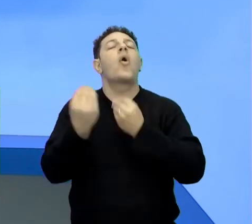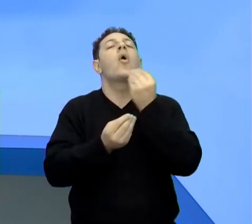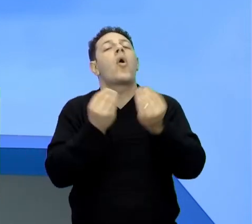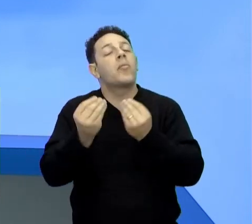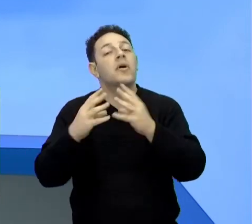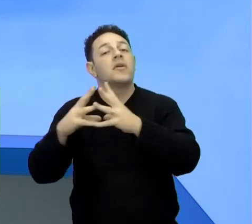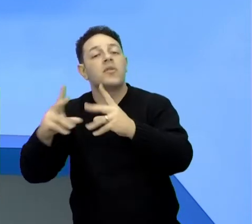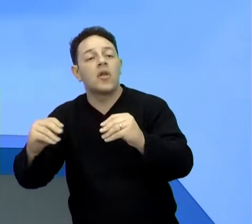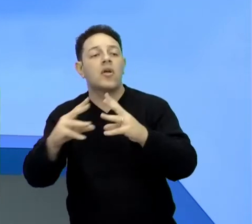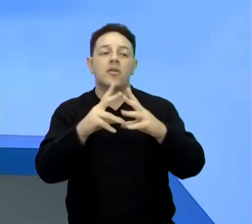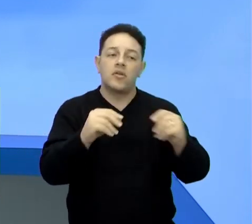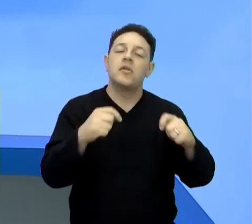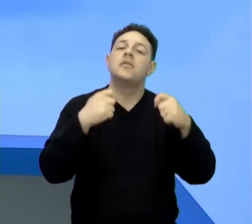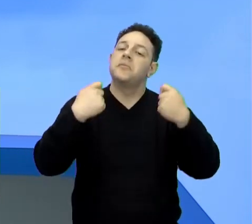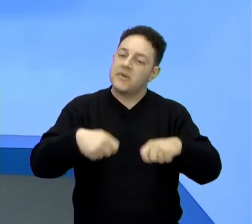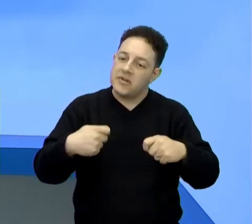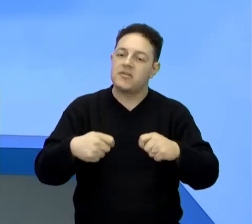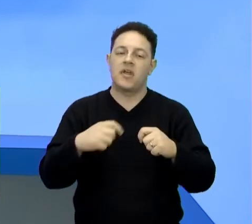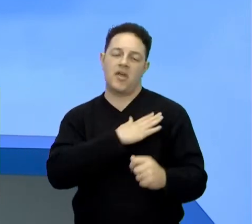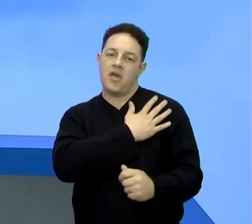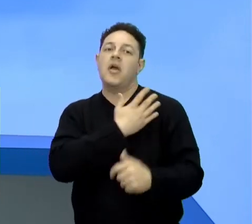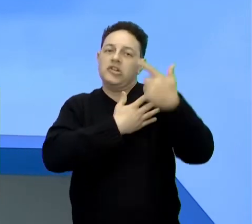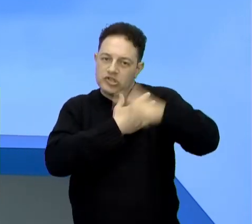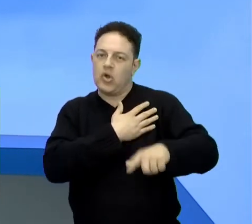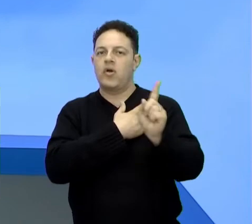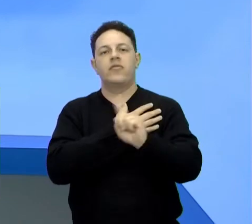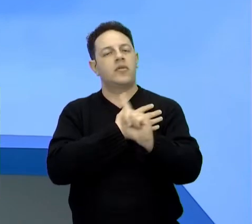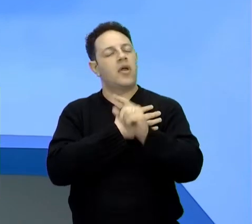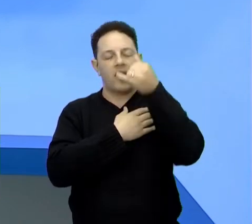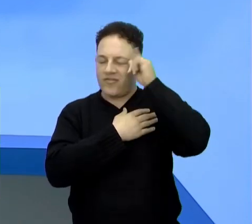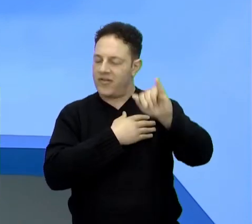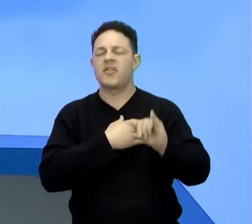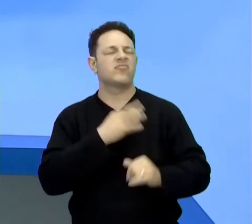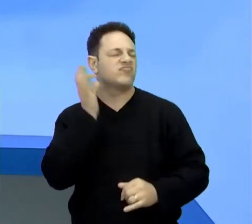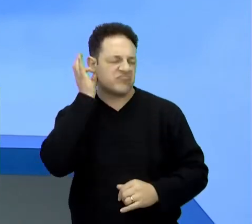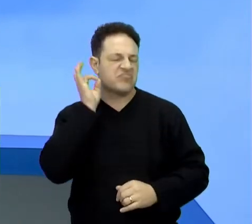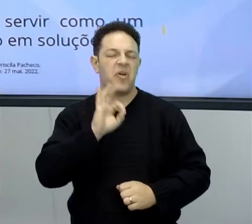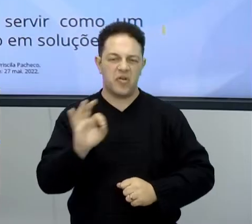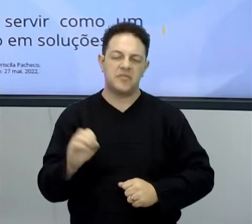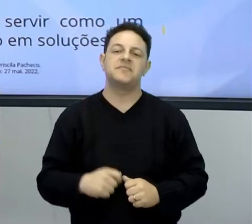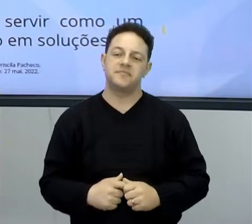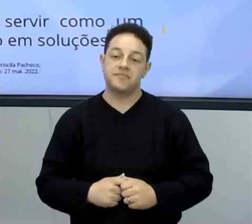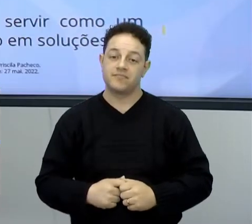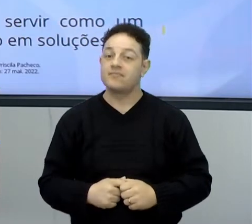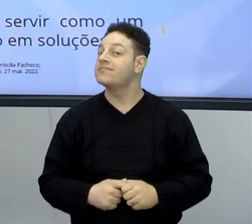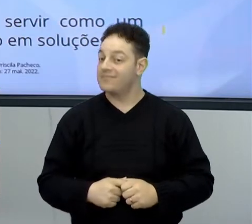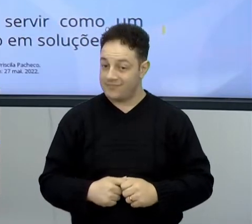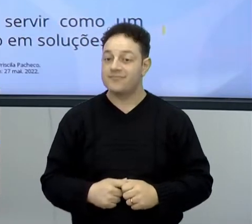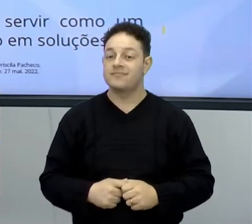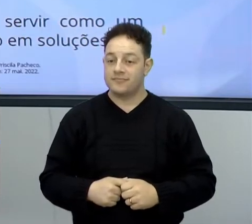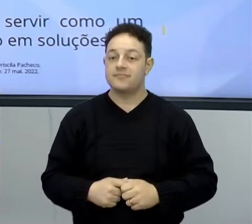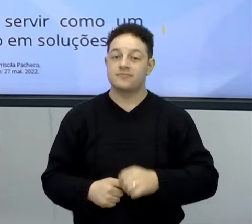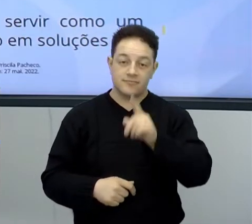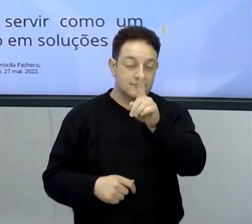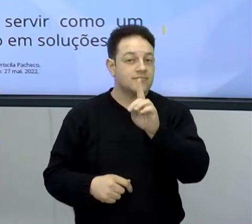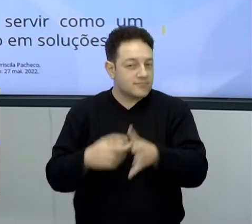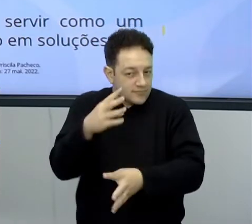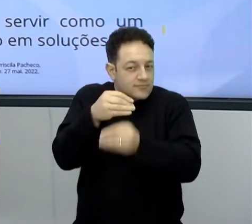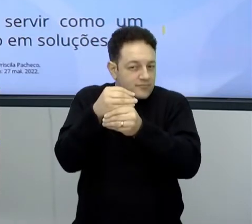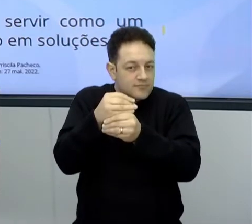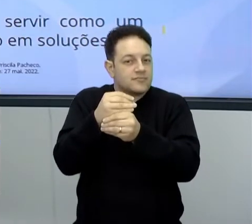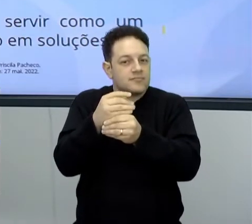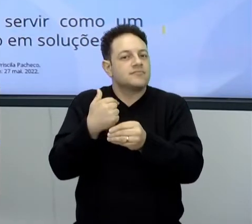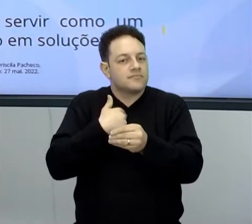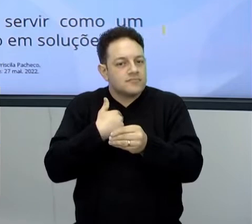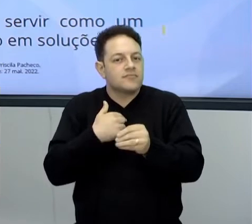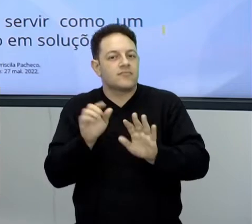para que esta ação preconceituosa não se repita. É espetacular isso. Tá? Então, reforçando aí, porque eu tento tomar